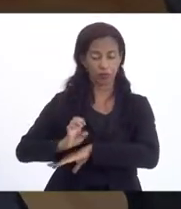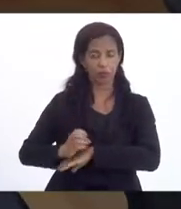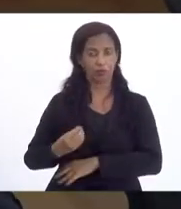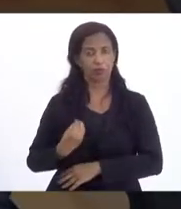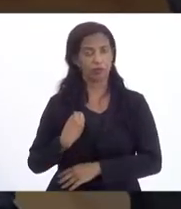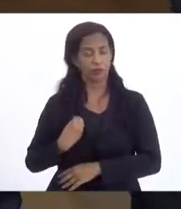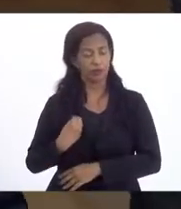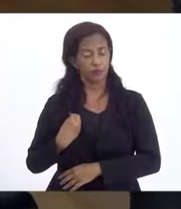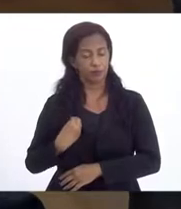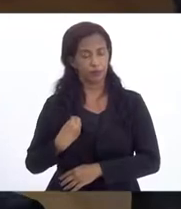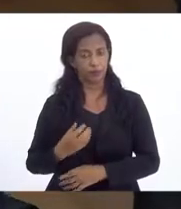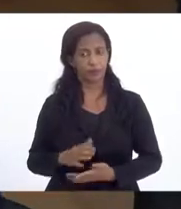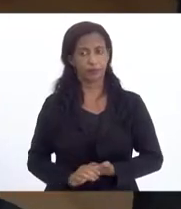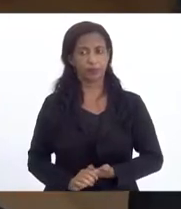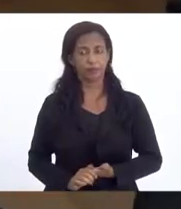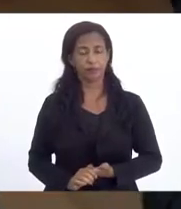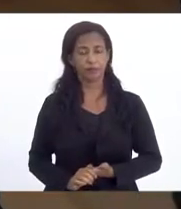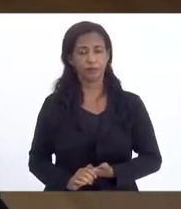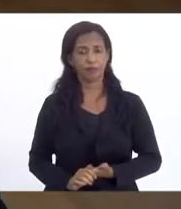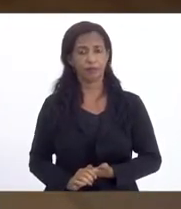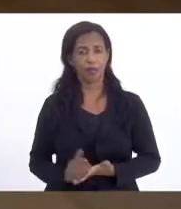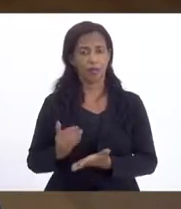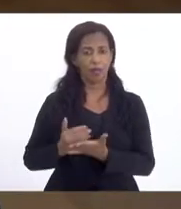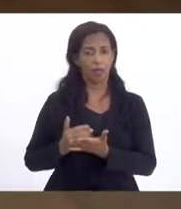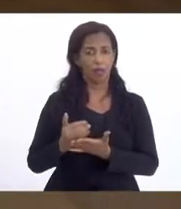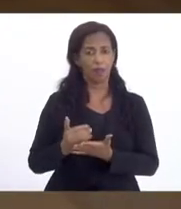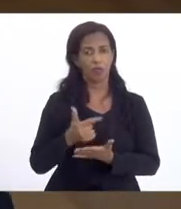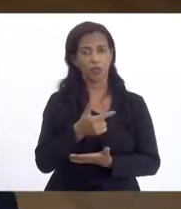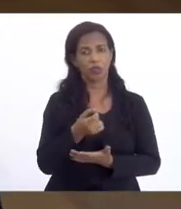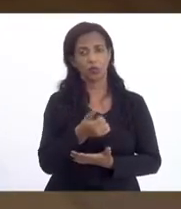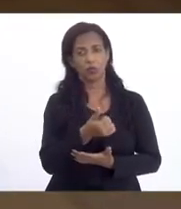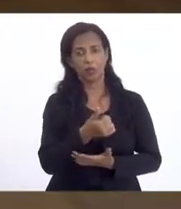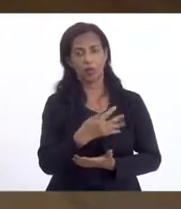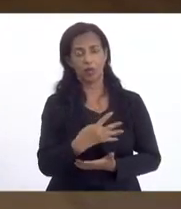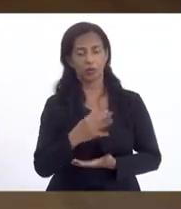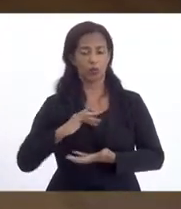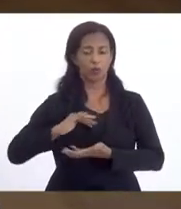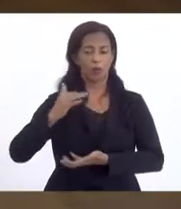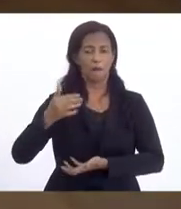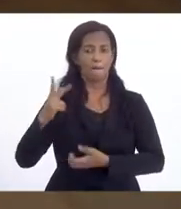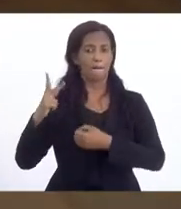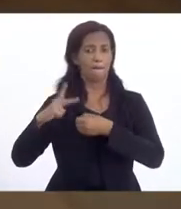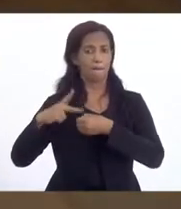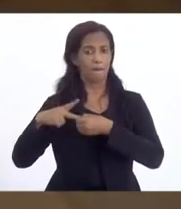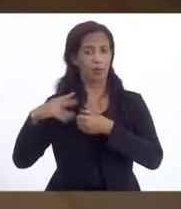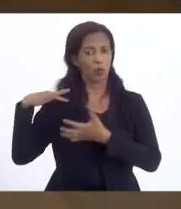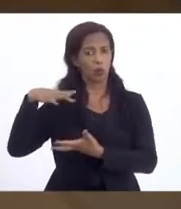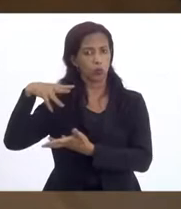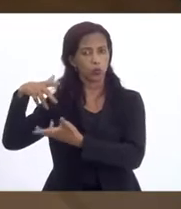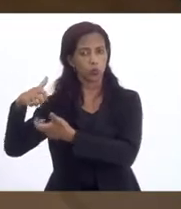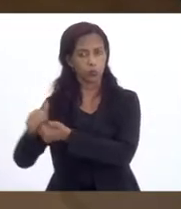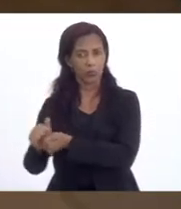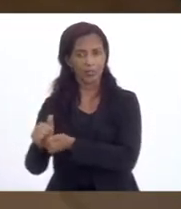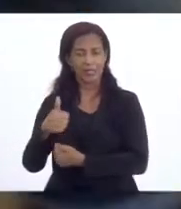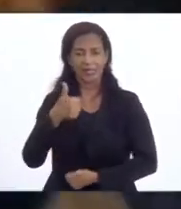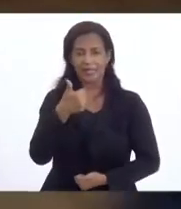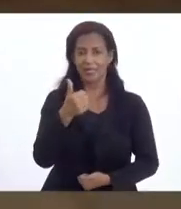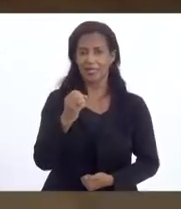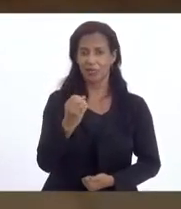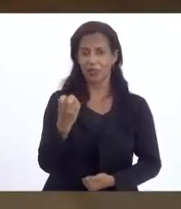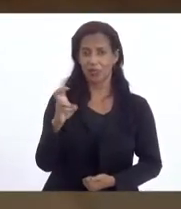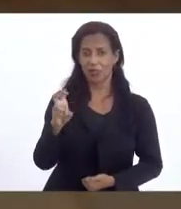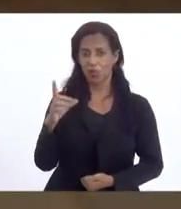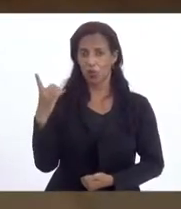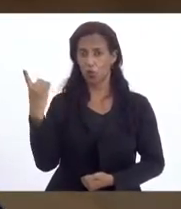Estado viveu, a partir de 14, com a queda do preço barril do petróleo no mercado internacional, que saiu de 105